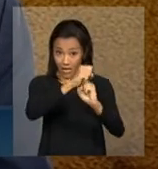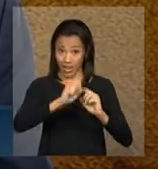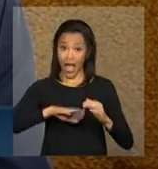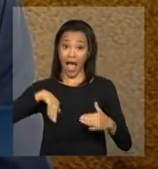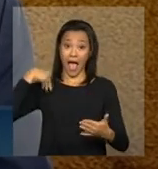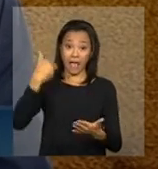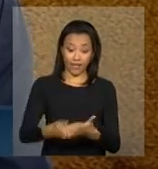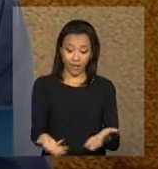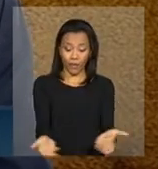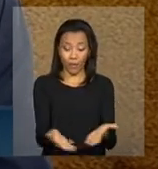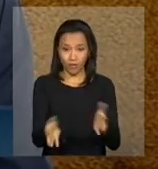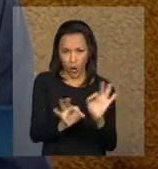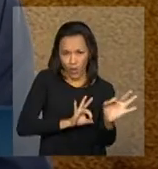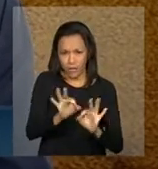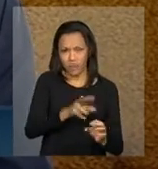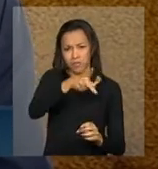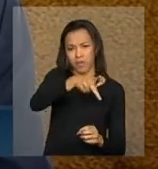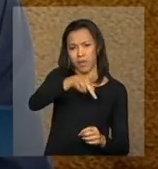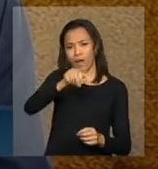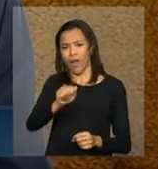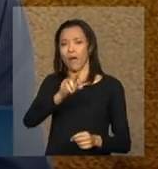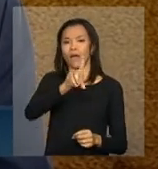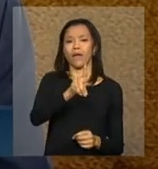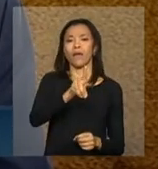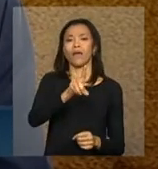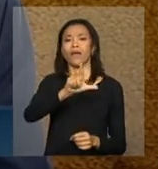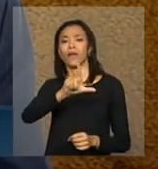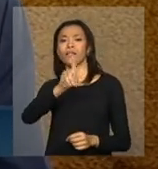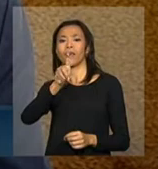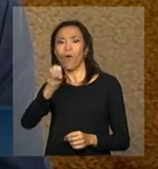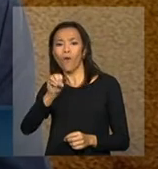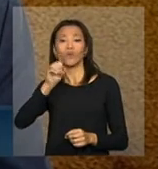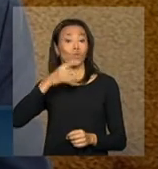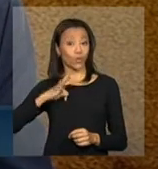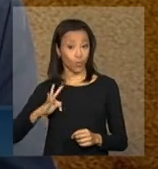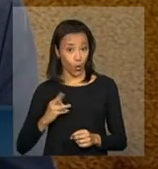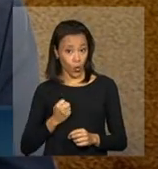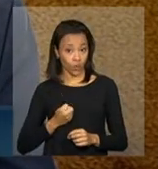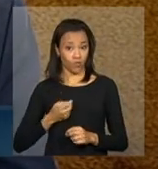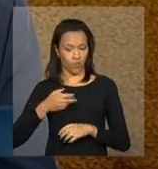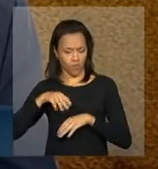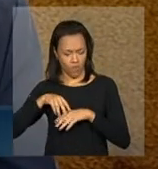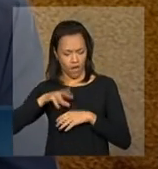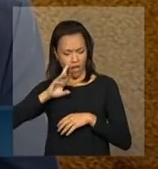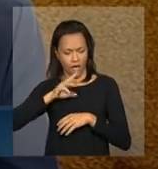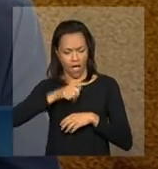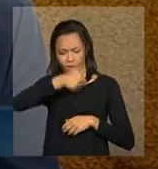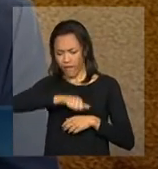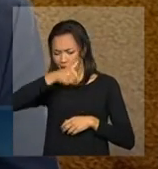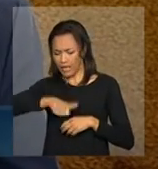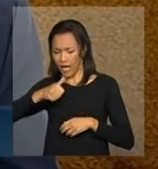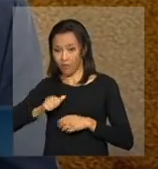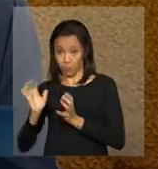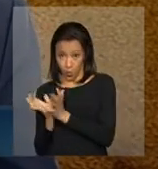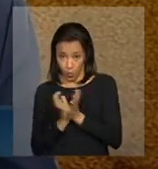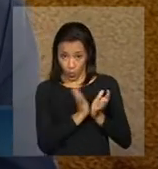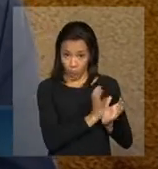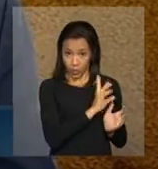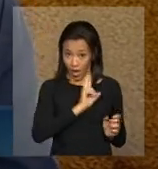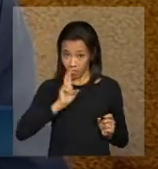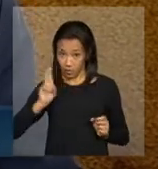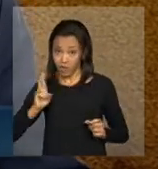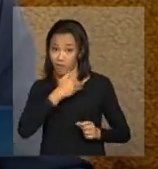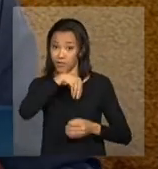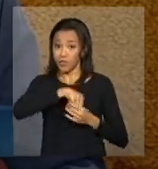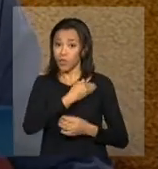processo de elaboração do PPA ou da LDO, todas elas foram analisadas pelos órgãos responsáveis e cada uma delas foi